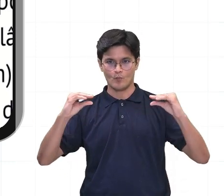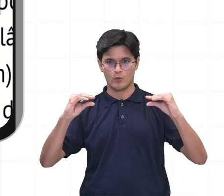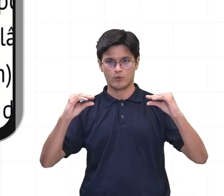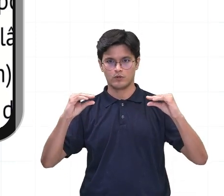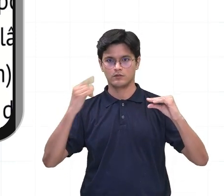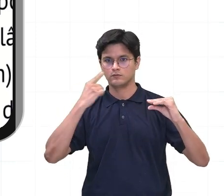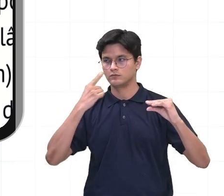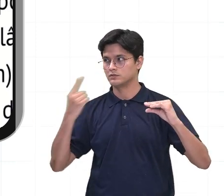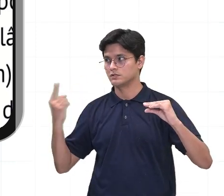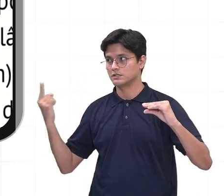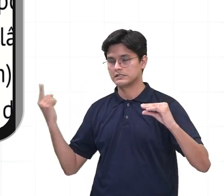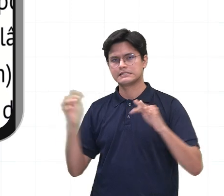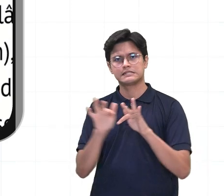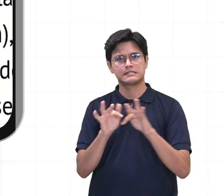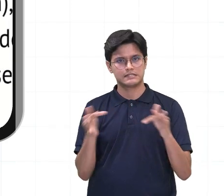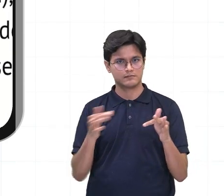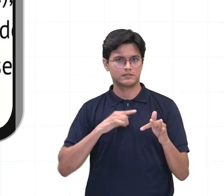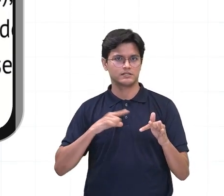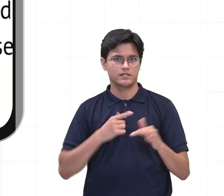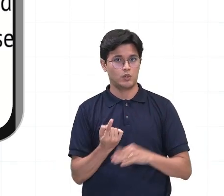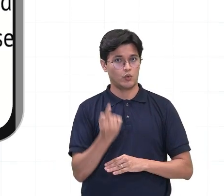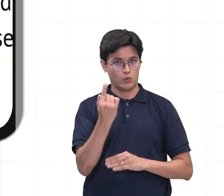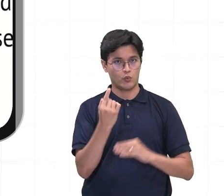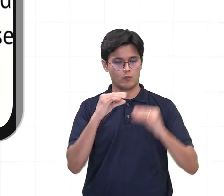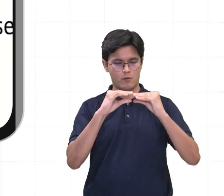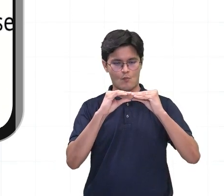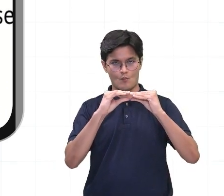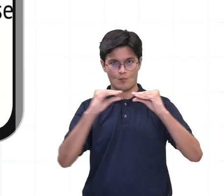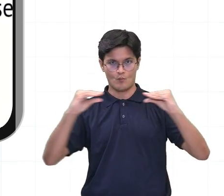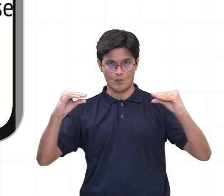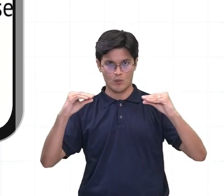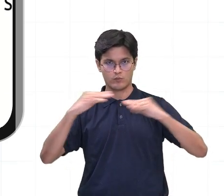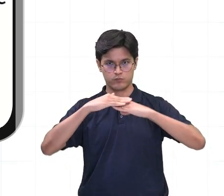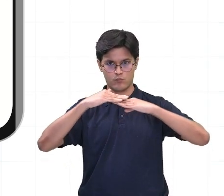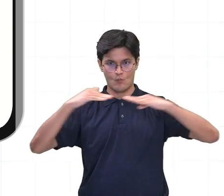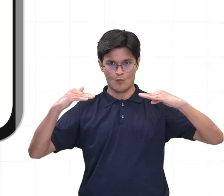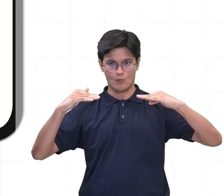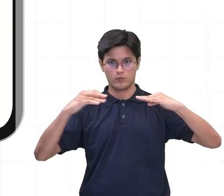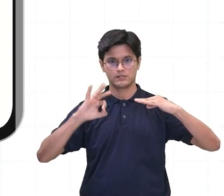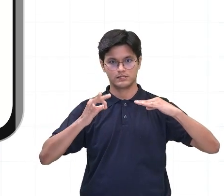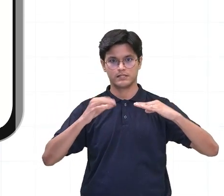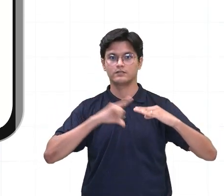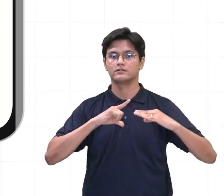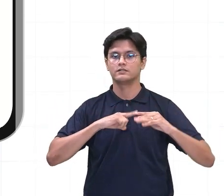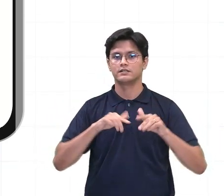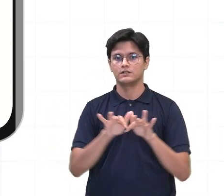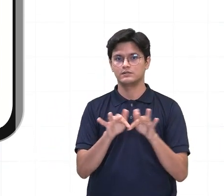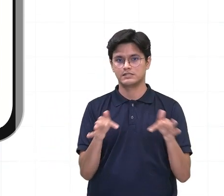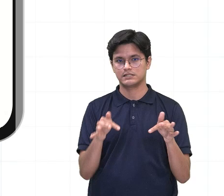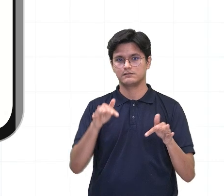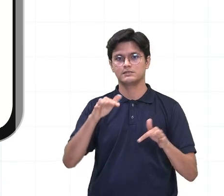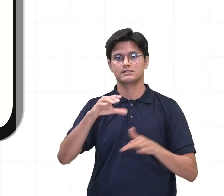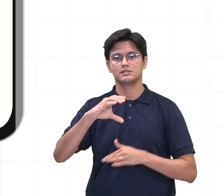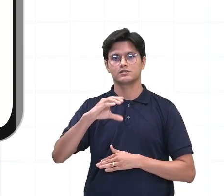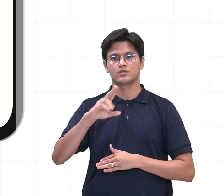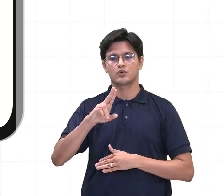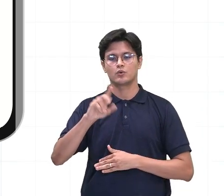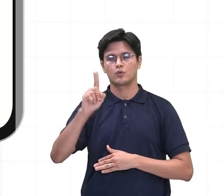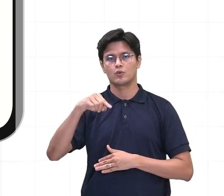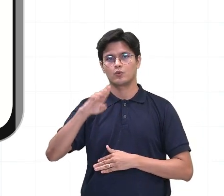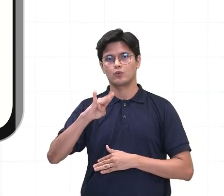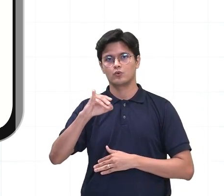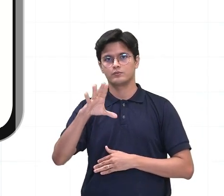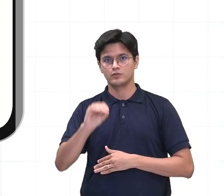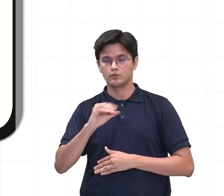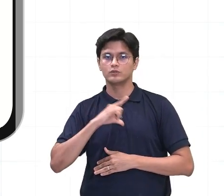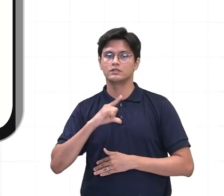e simples porque tem somente uma camada. Esse simples cúbico que eu observo aqui ao centro é devido a ter somente